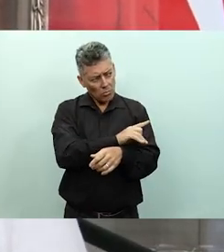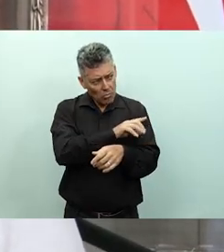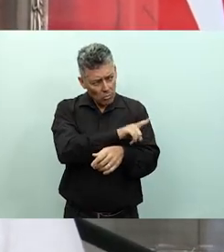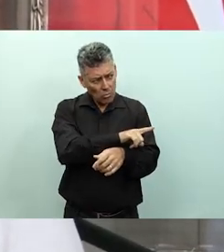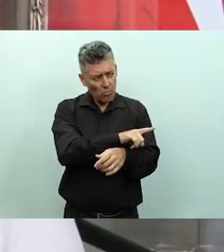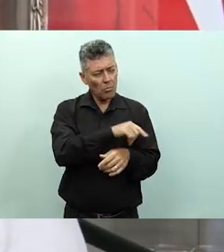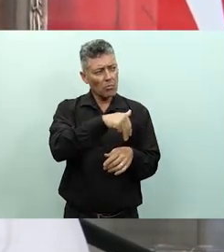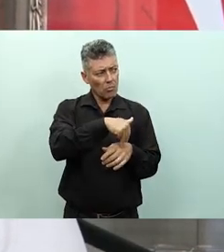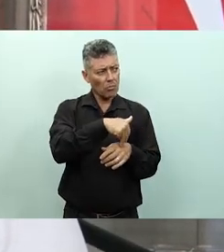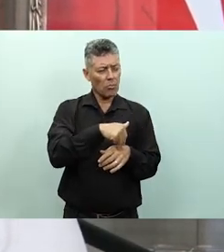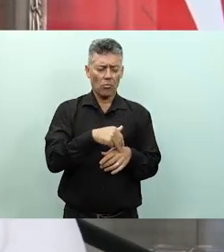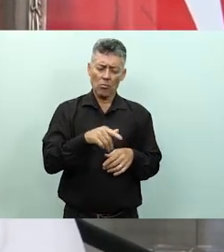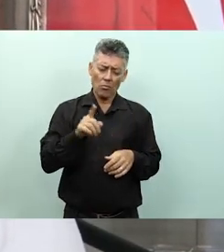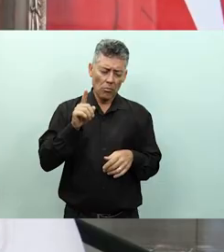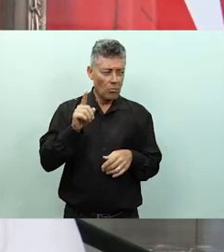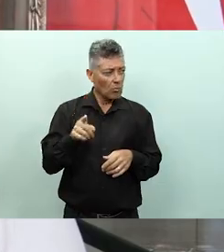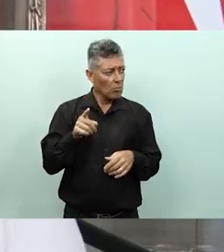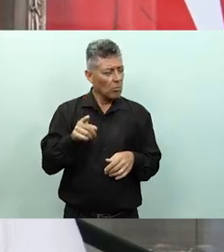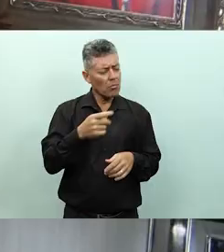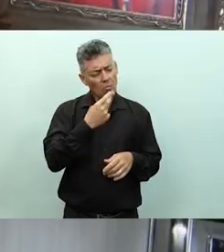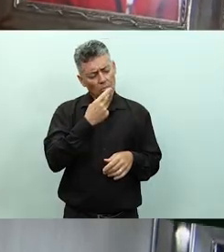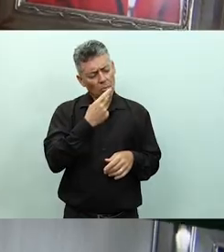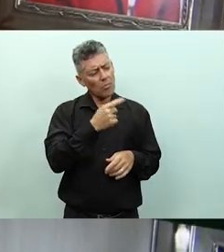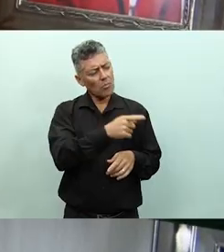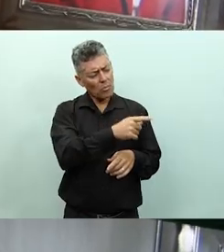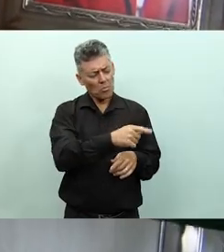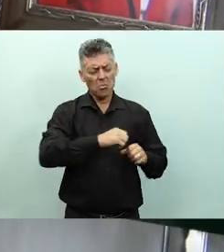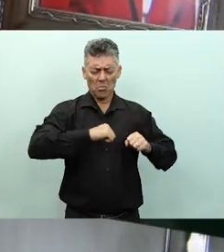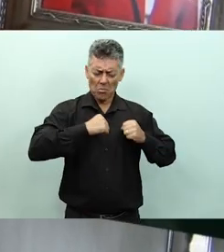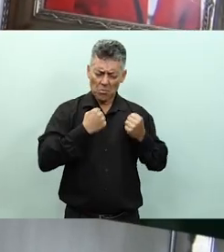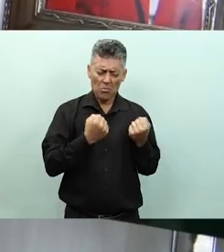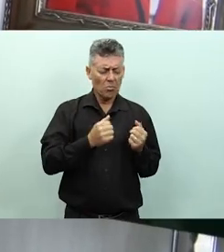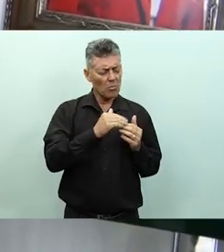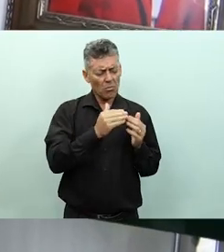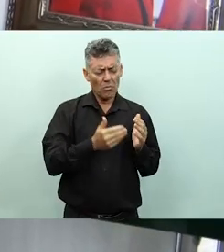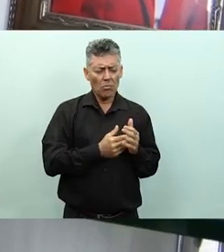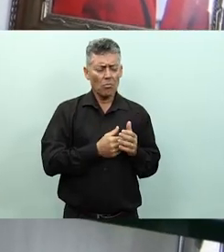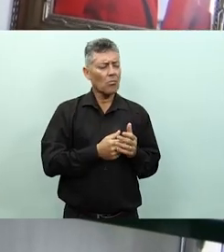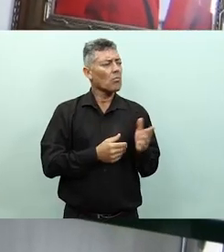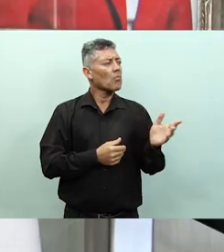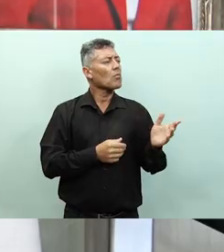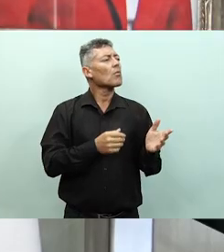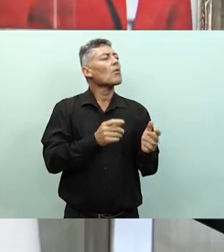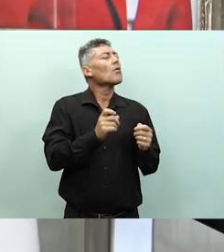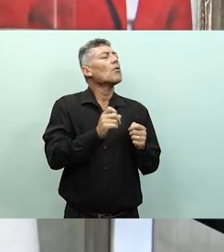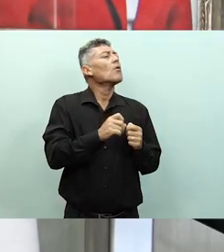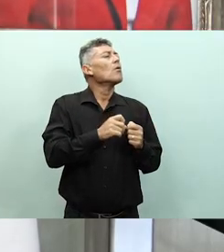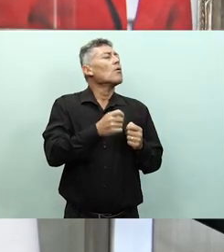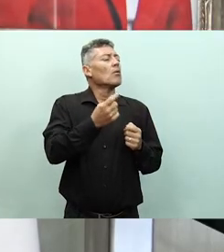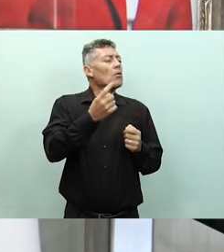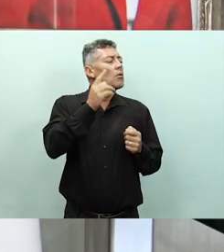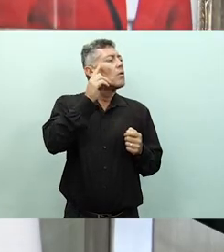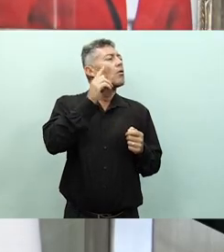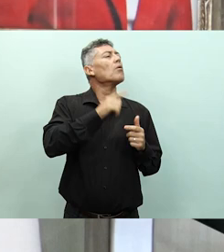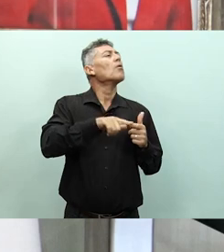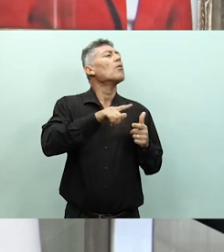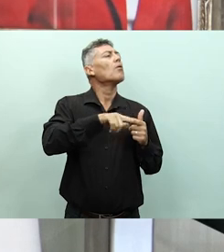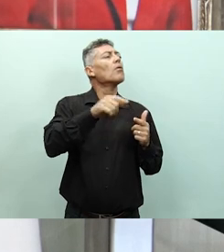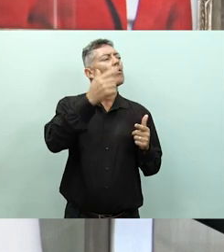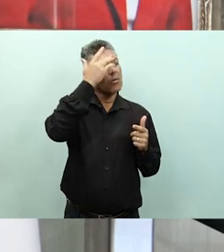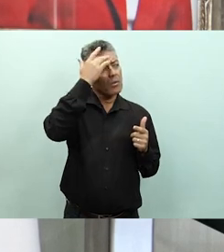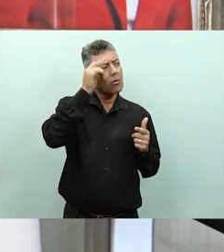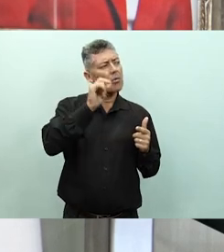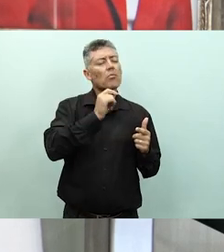Medeiros, disse que Vilma não media esforços para atender às demandas da população. Quando ela sabia que tinha uma pessoa